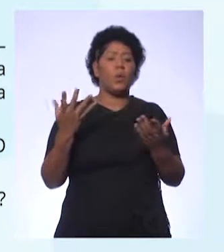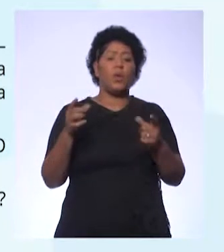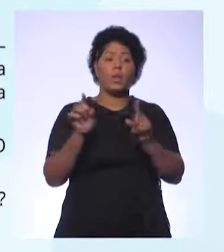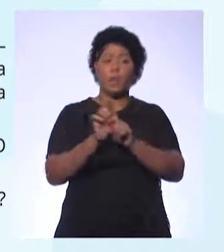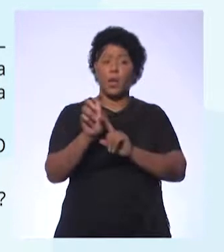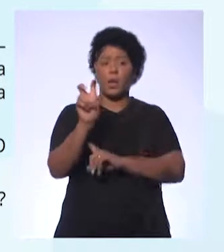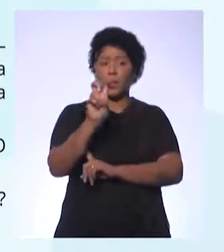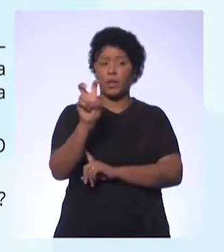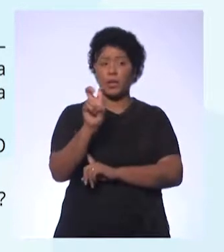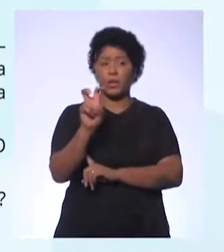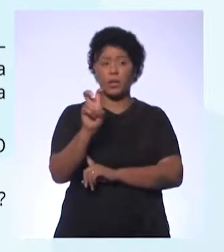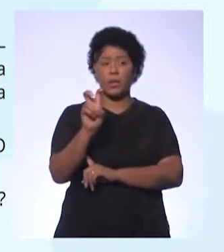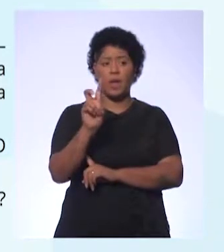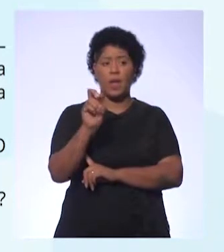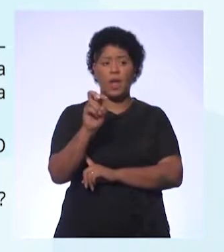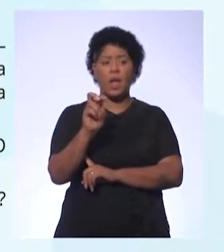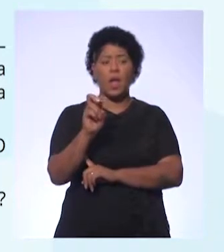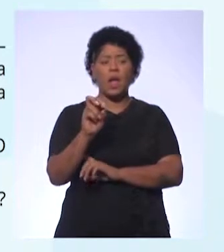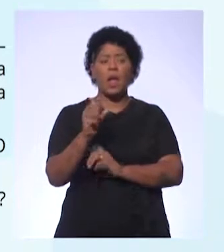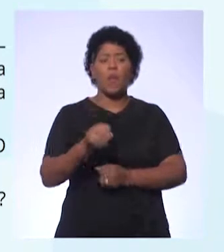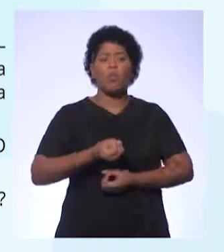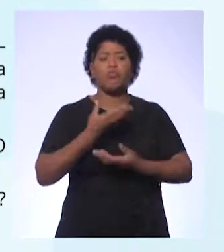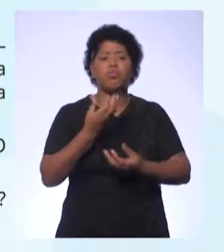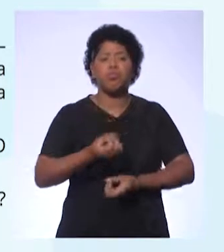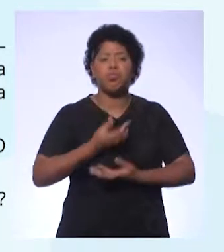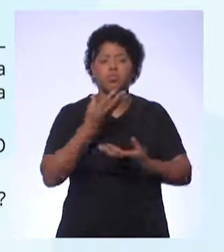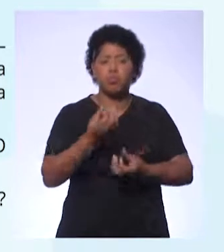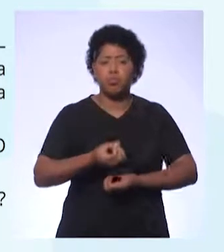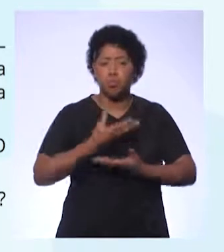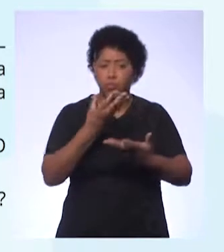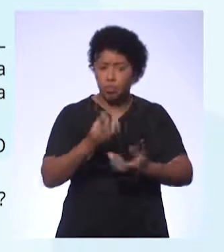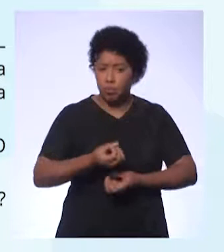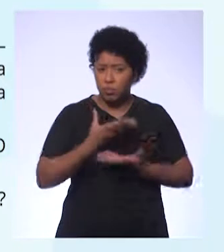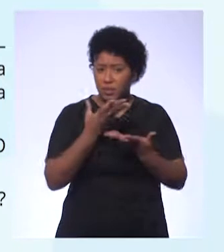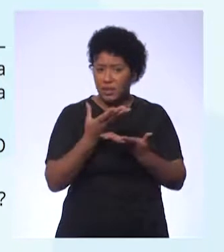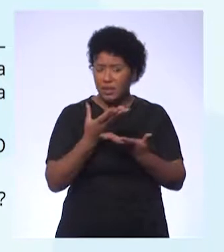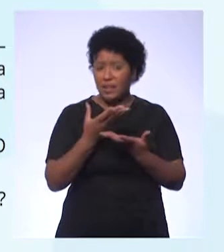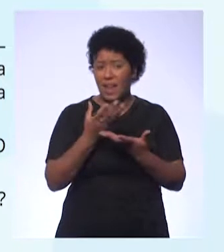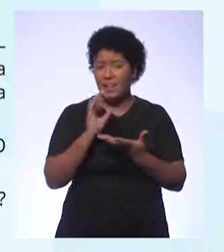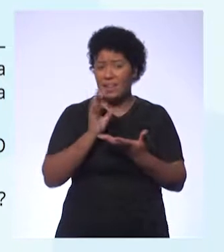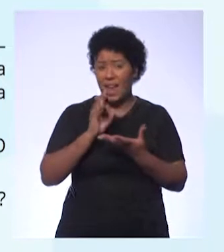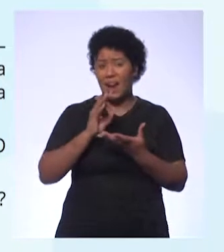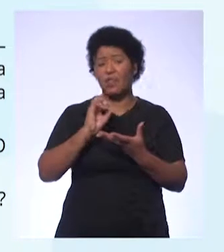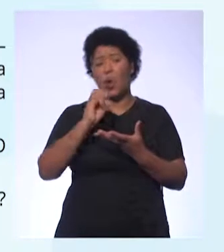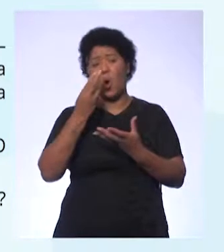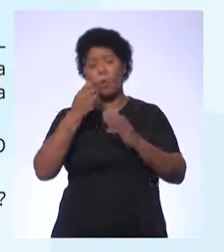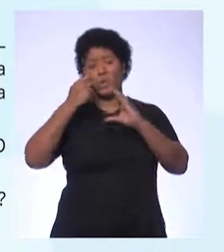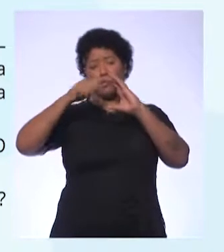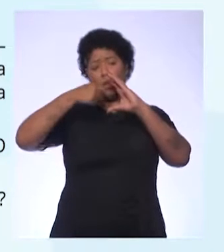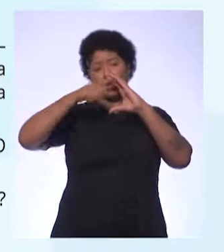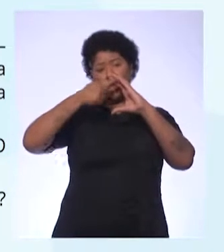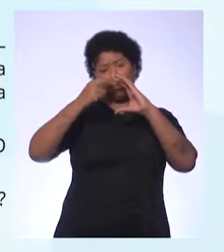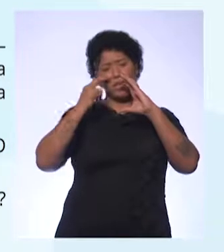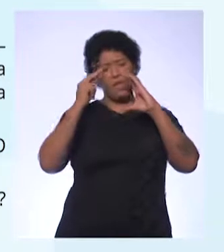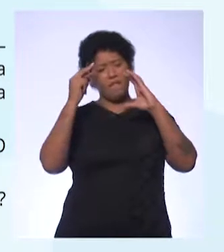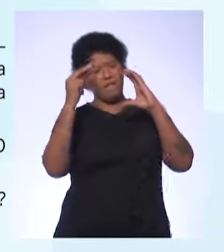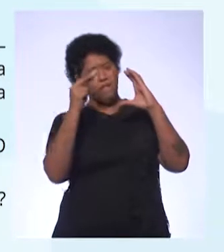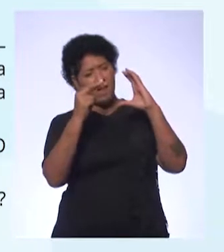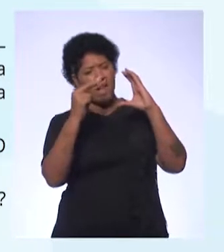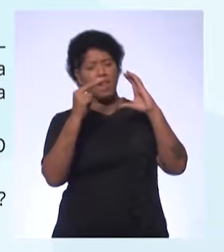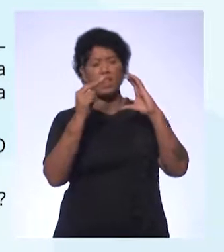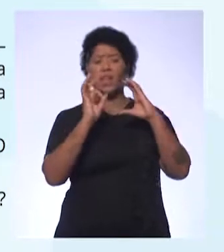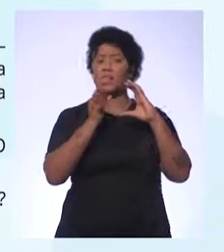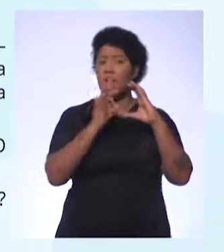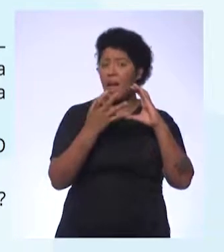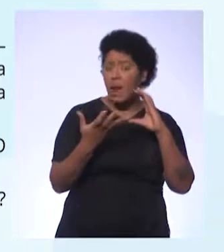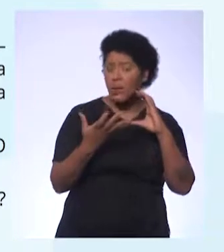passo, o enredo está nítido na gravação. Se for áudio ou vídeo, verifique os equipamentos necessários, há aplicativos para edição que